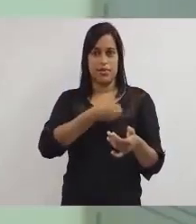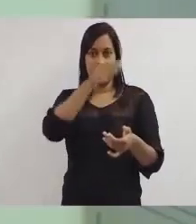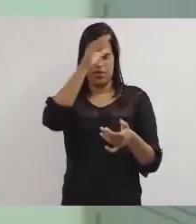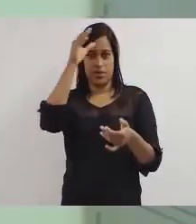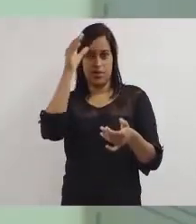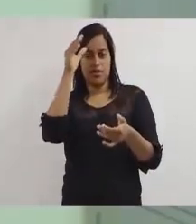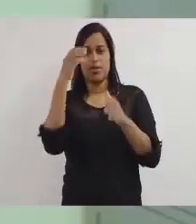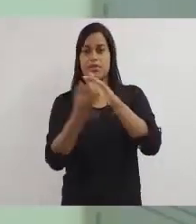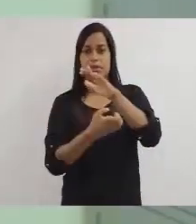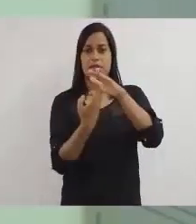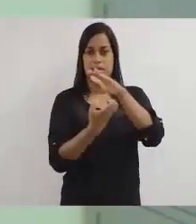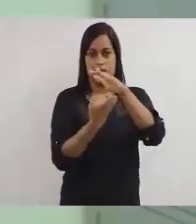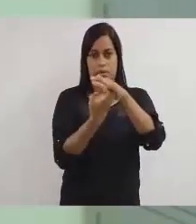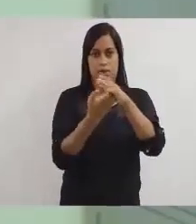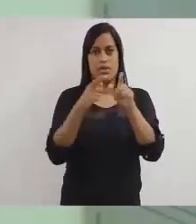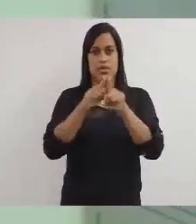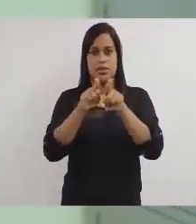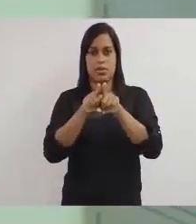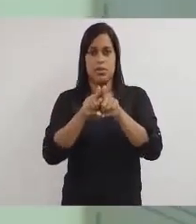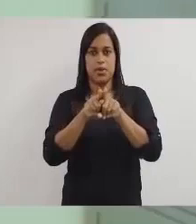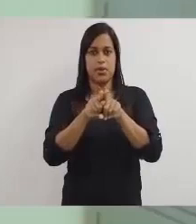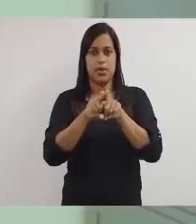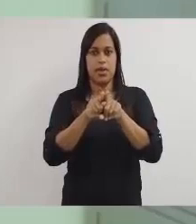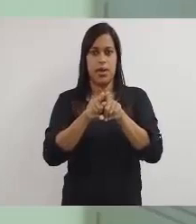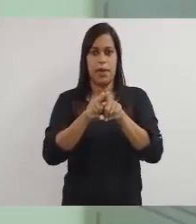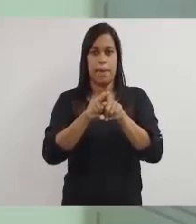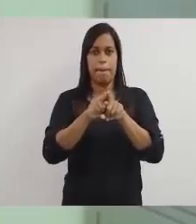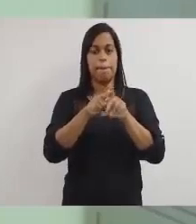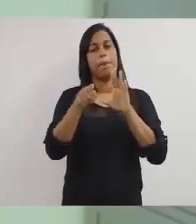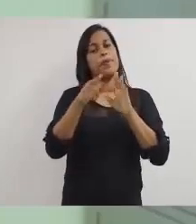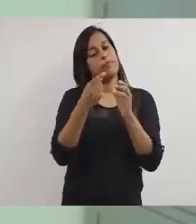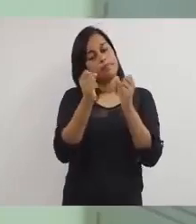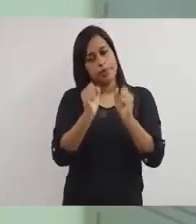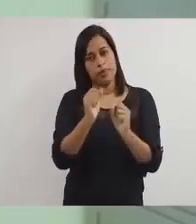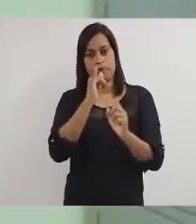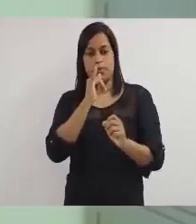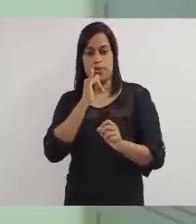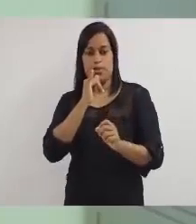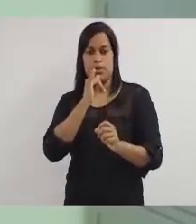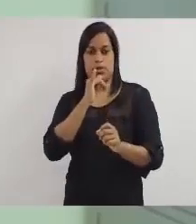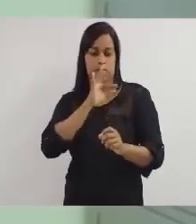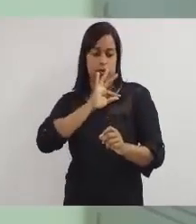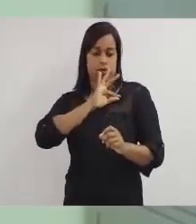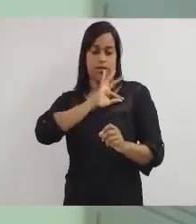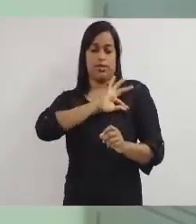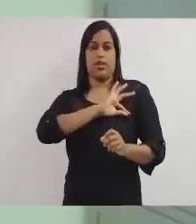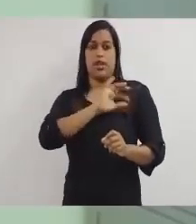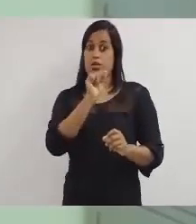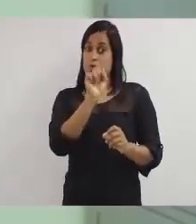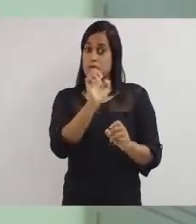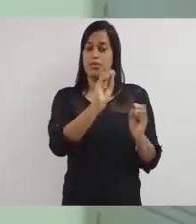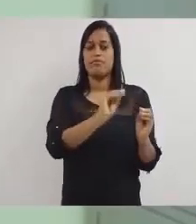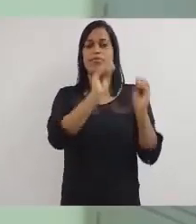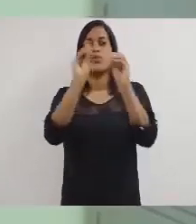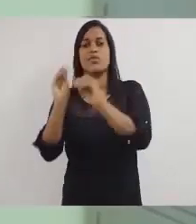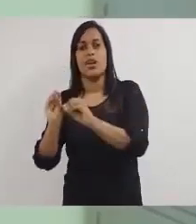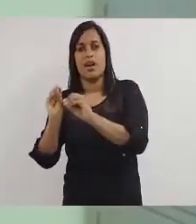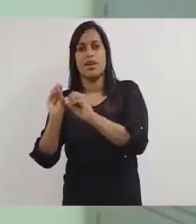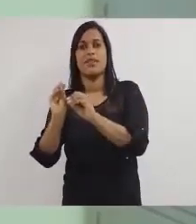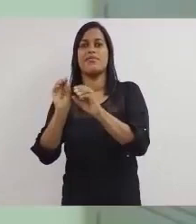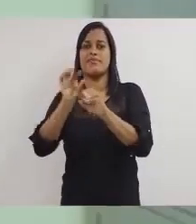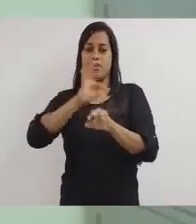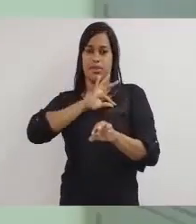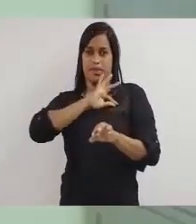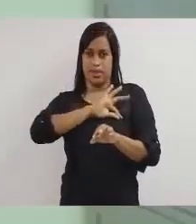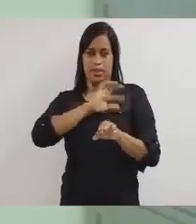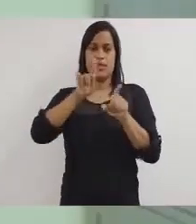consumo de empresa. E que fatores são esses? A renda. Quando eu mudo a minha renda, eu mudo